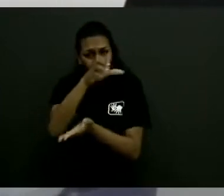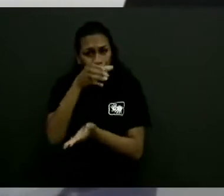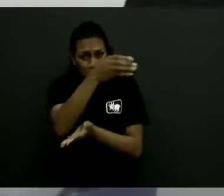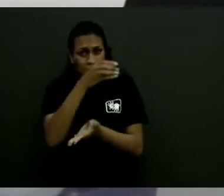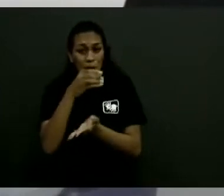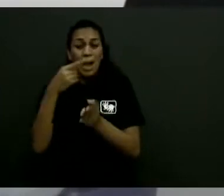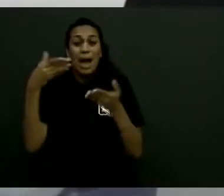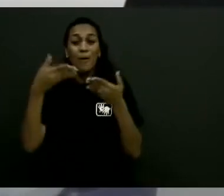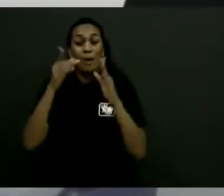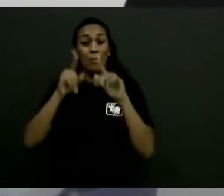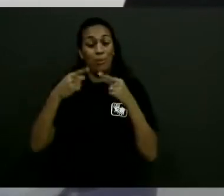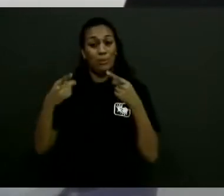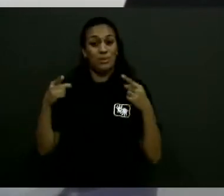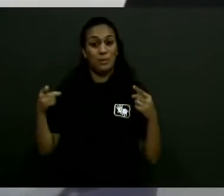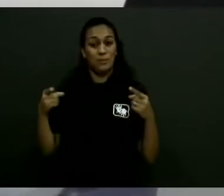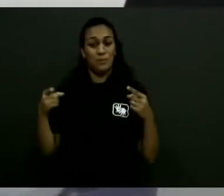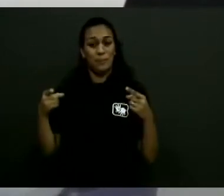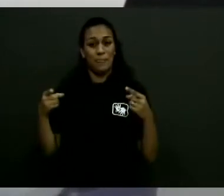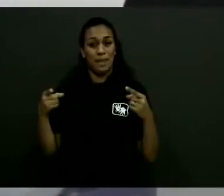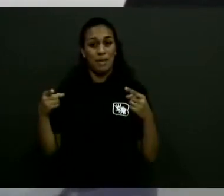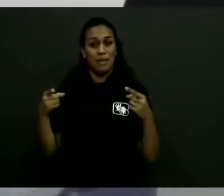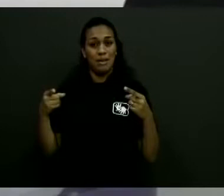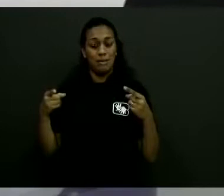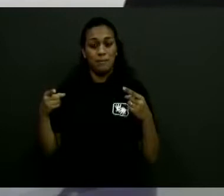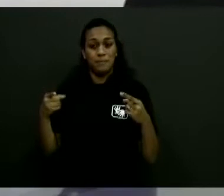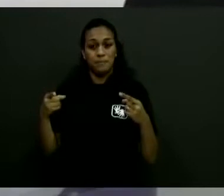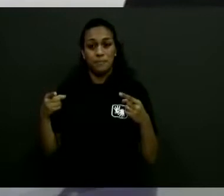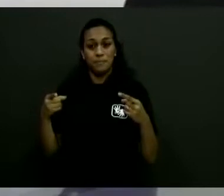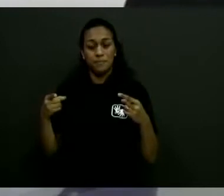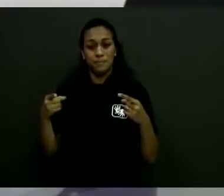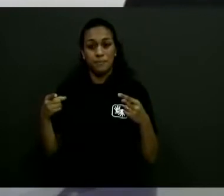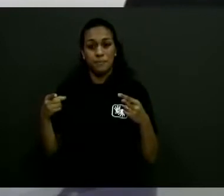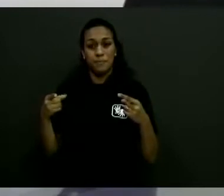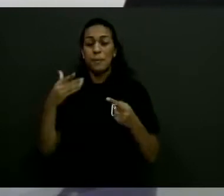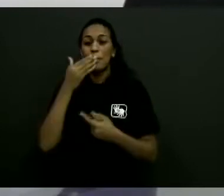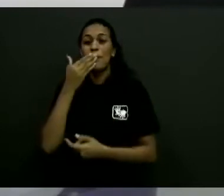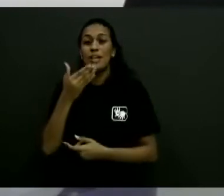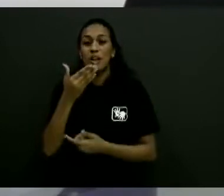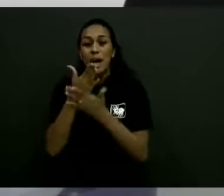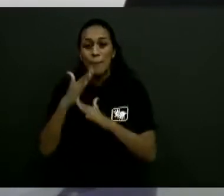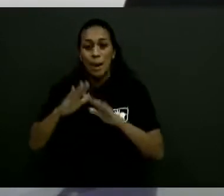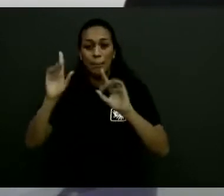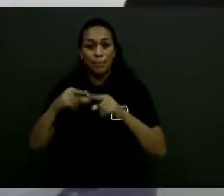porque nós vamos ouvir essa canção. Depois dessa canção, eu vou pedir para o